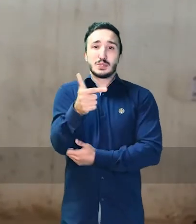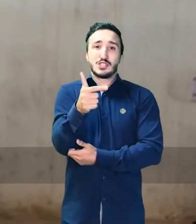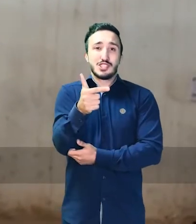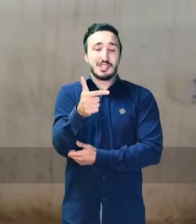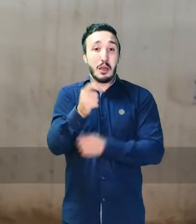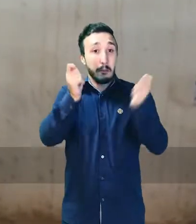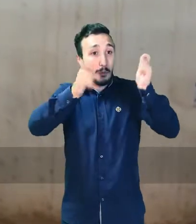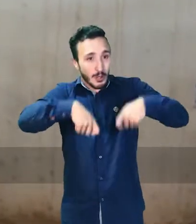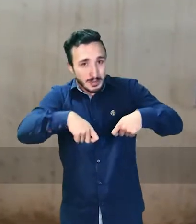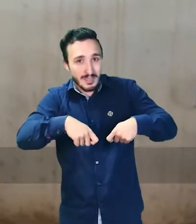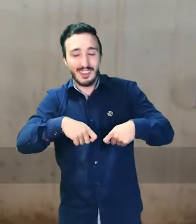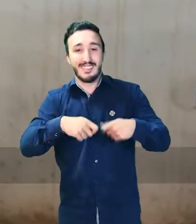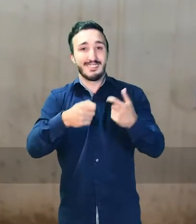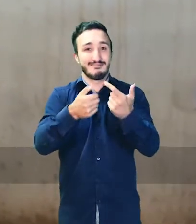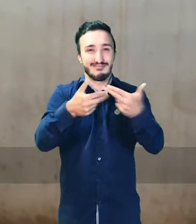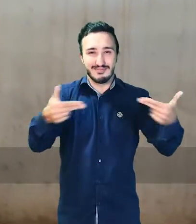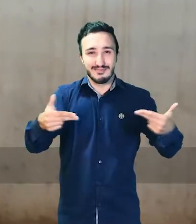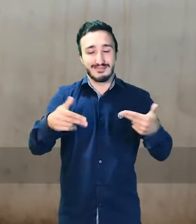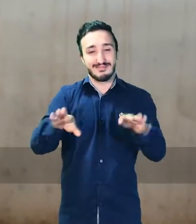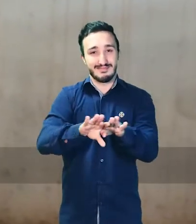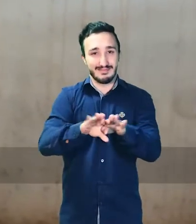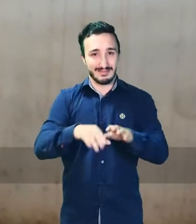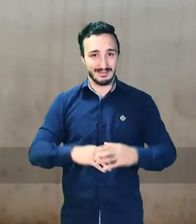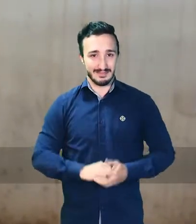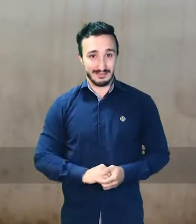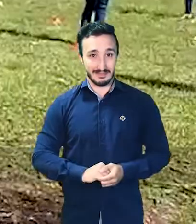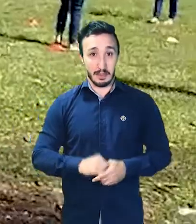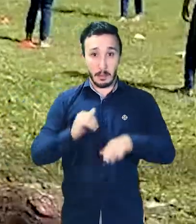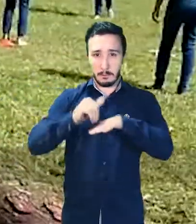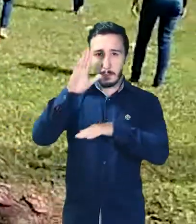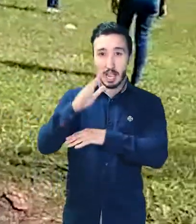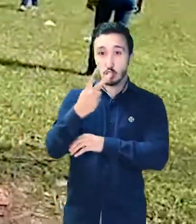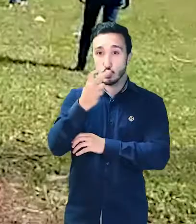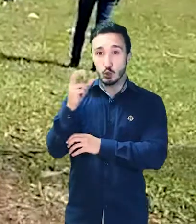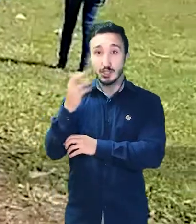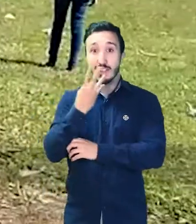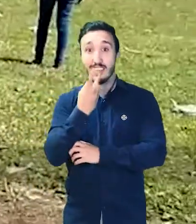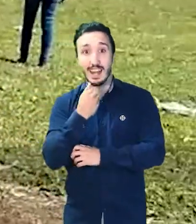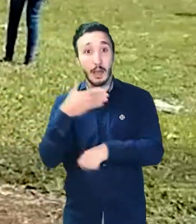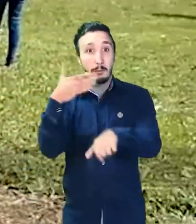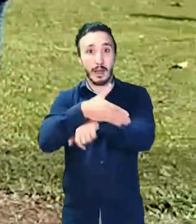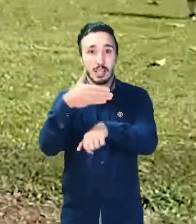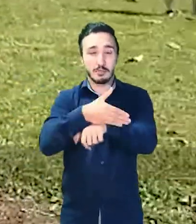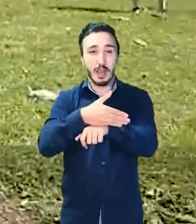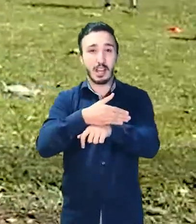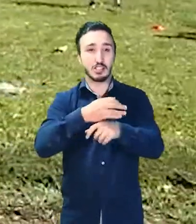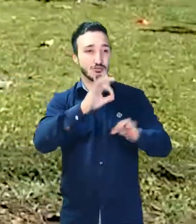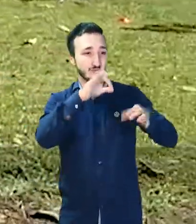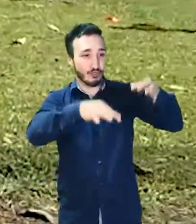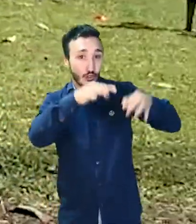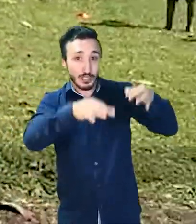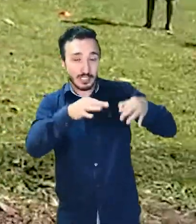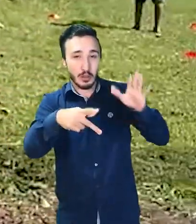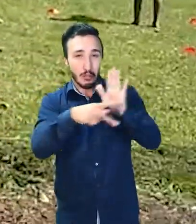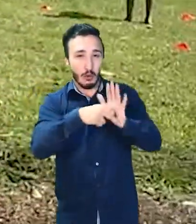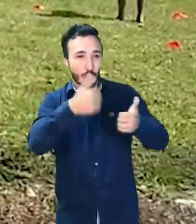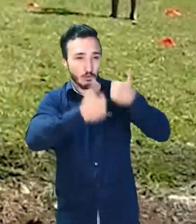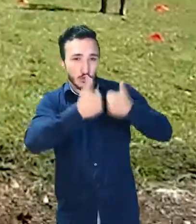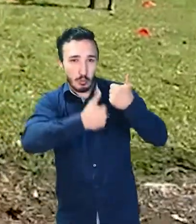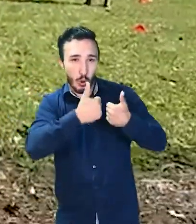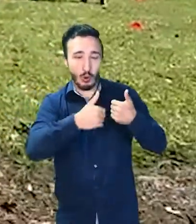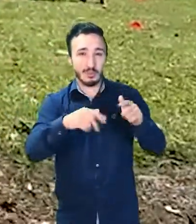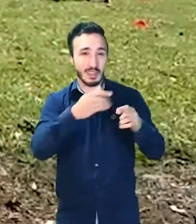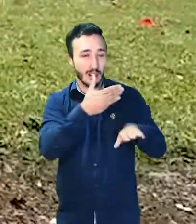aqui. Possibilidade, viagens, entre outras coisas. Mais de 200 crianças participaram de oficinas de